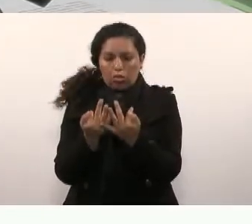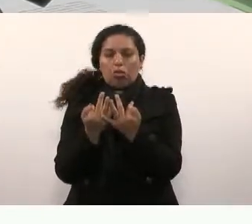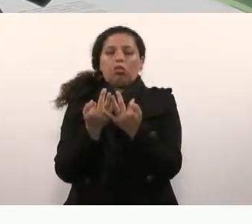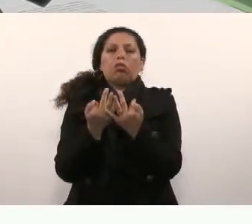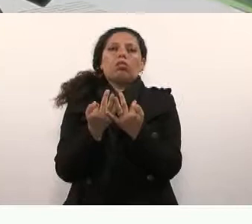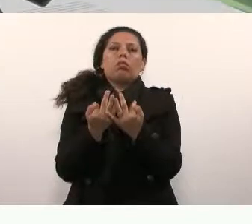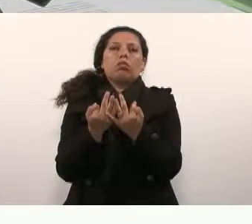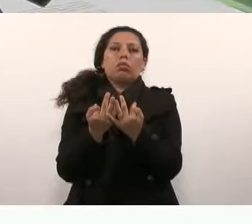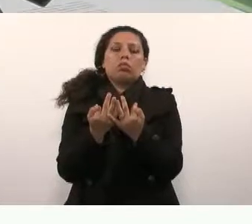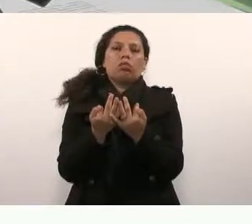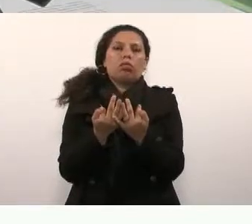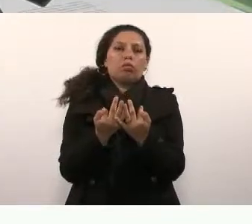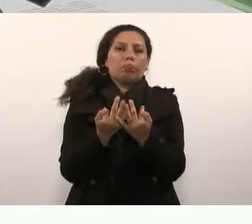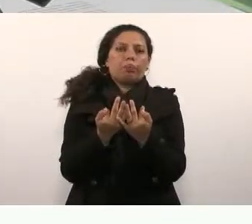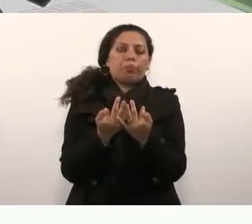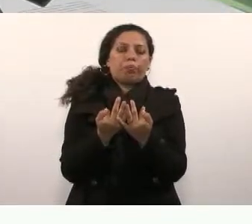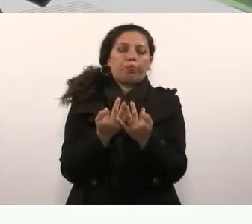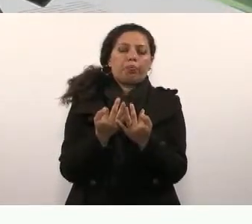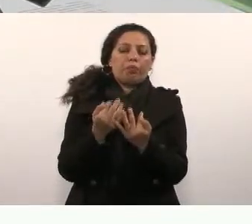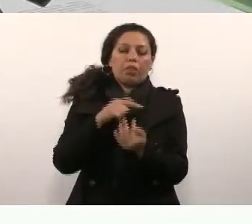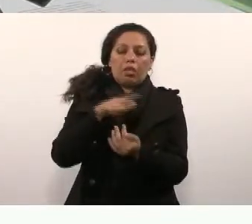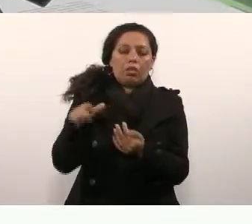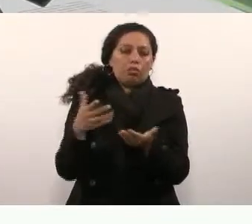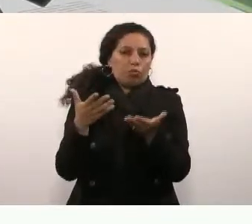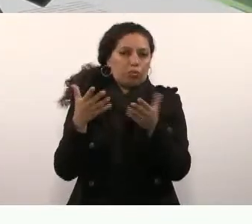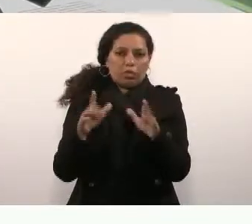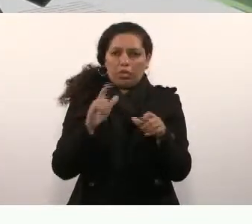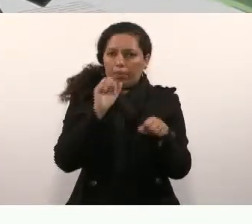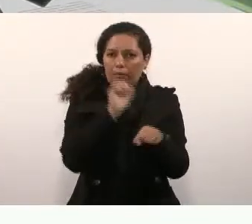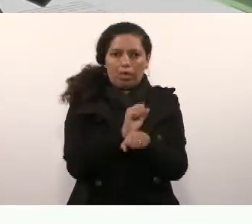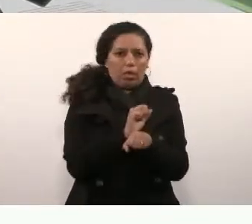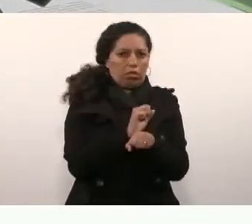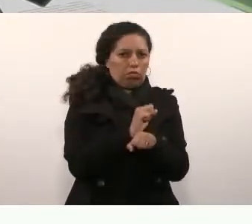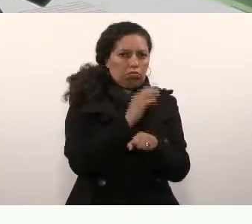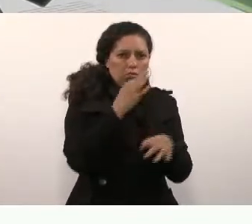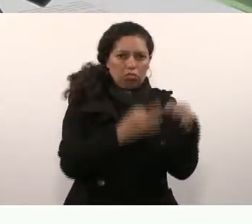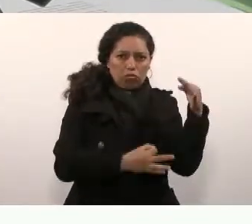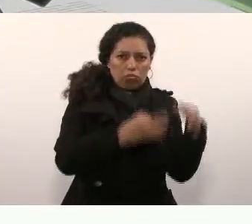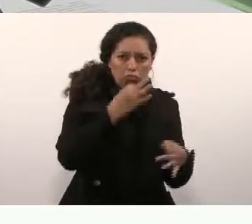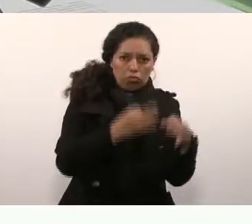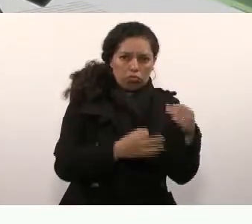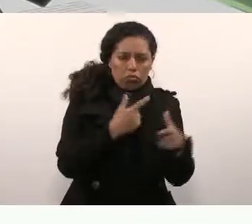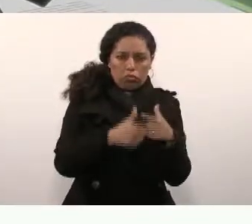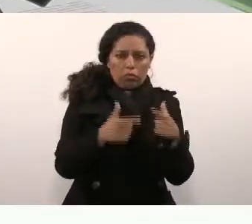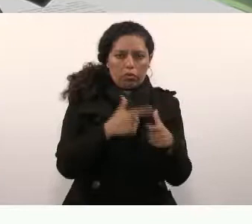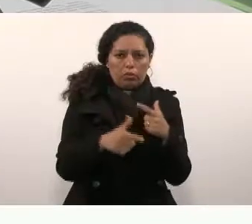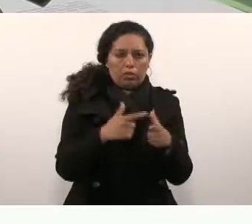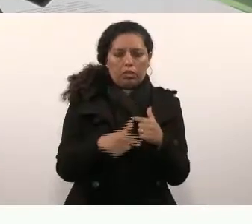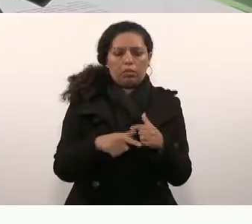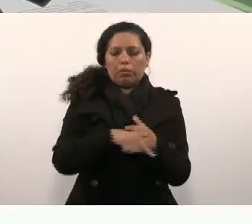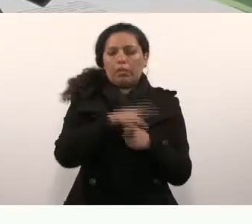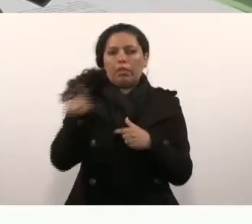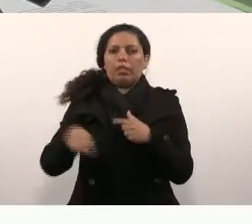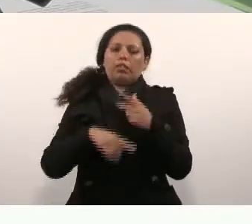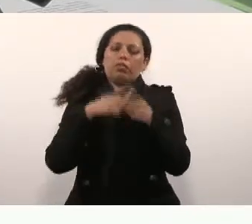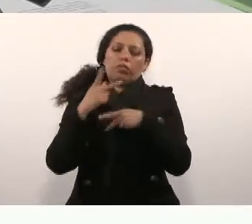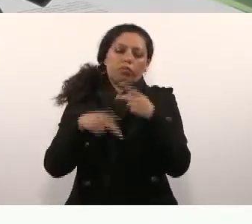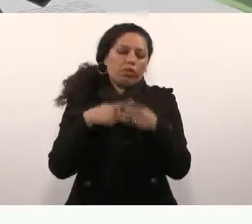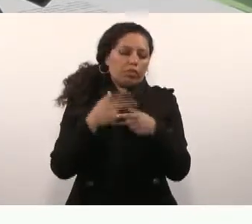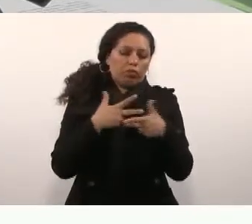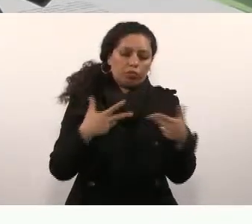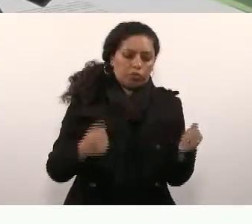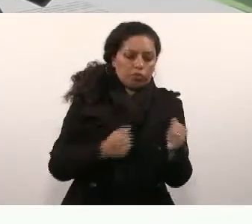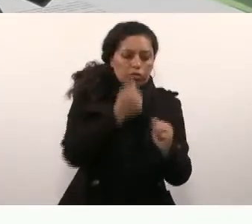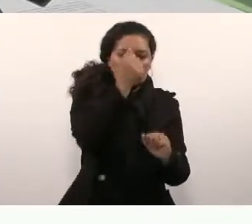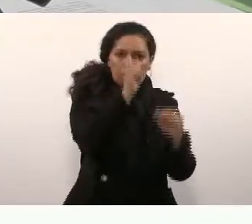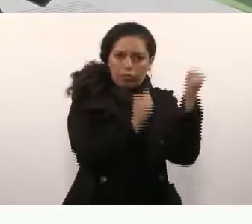os agricultores, não estão pretendendo a reversão do processo. Nada disso, nada disso. O que já foi implementado de planta industrial, enfim, a